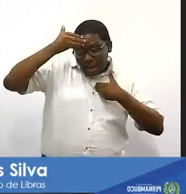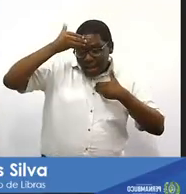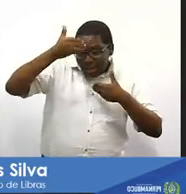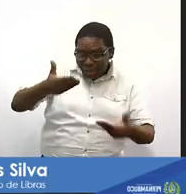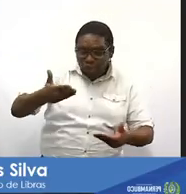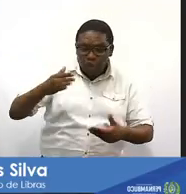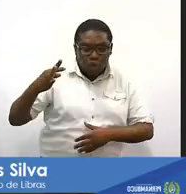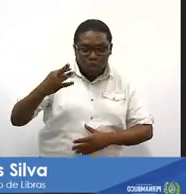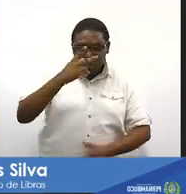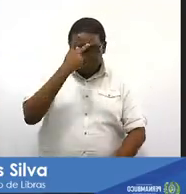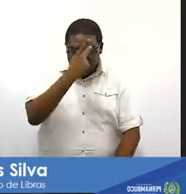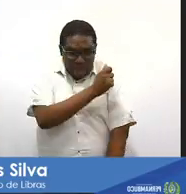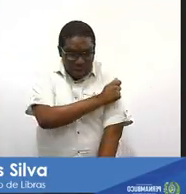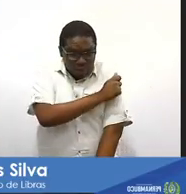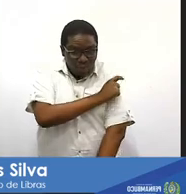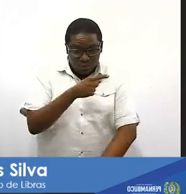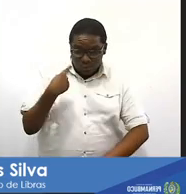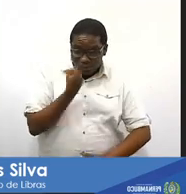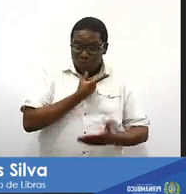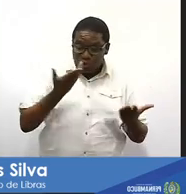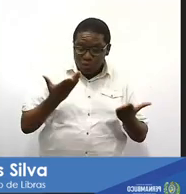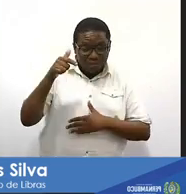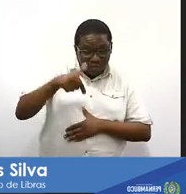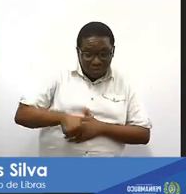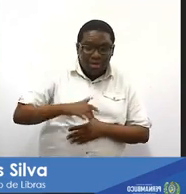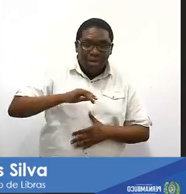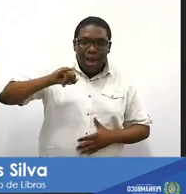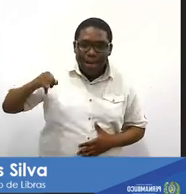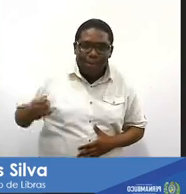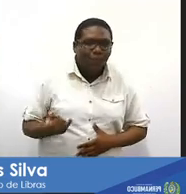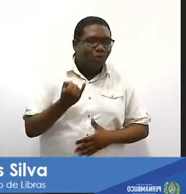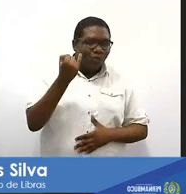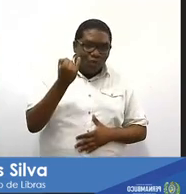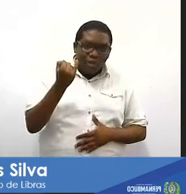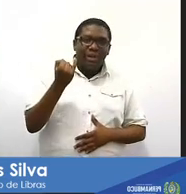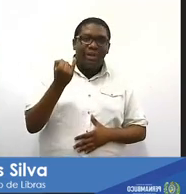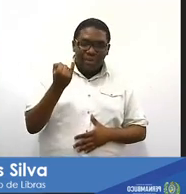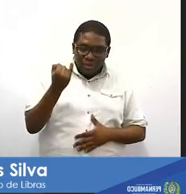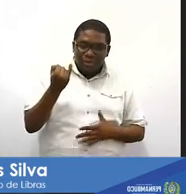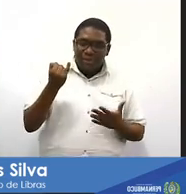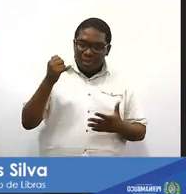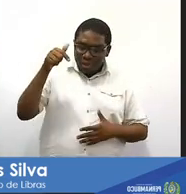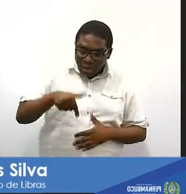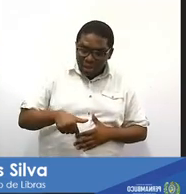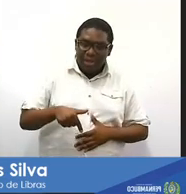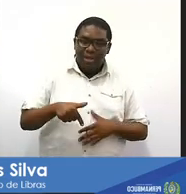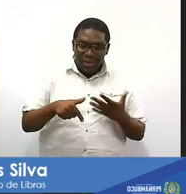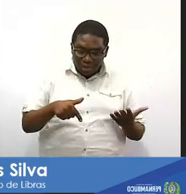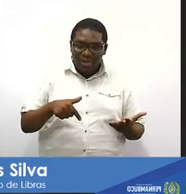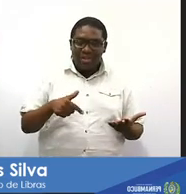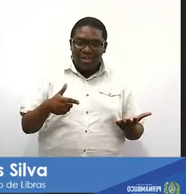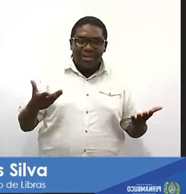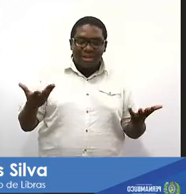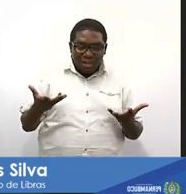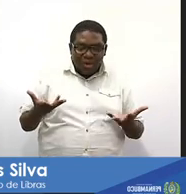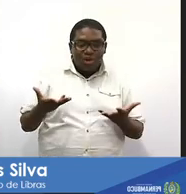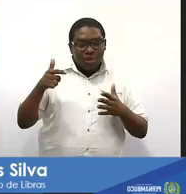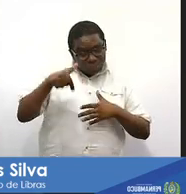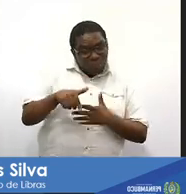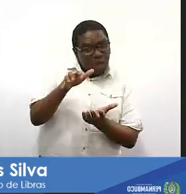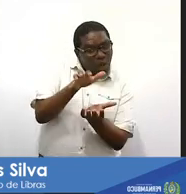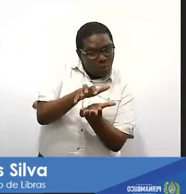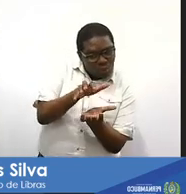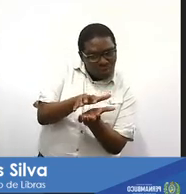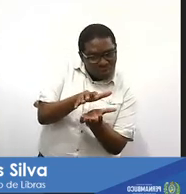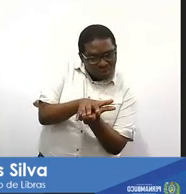os alunos que estão nos prestigiando. Aproveita, coloca aqui, pessoal da produção que está lá no estúdio da EducaPE, coloca aqui